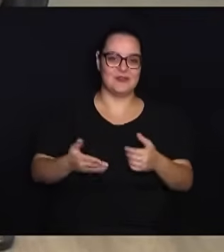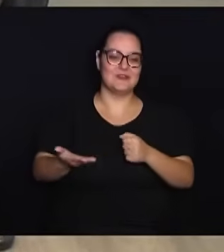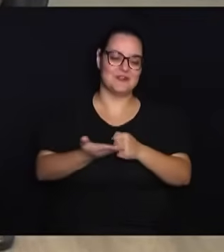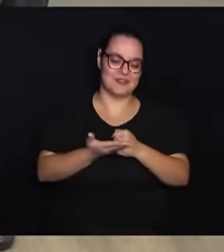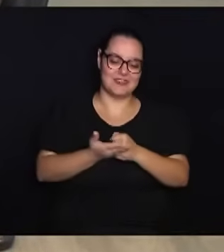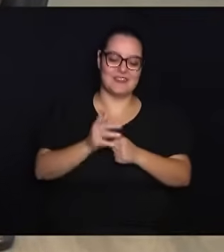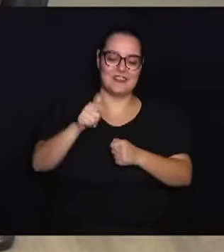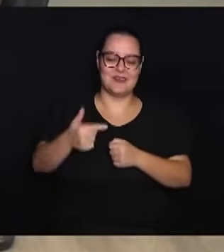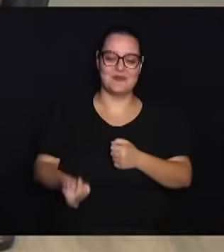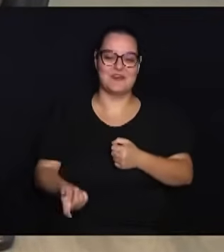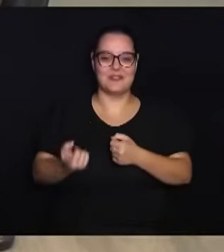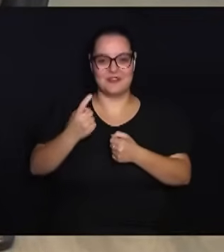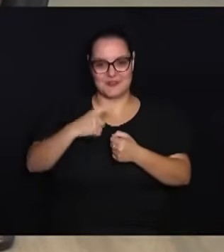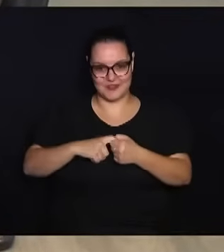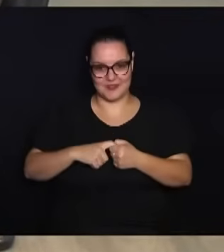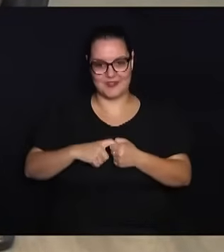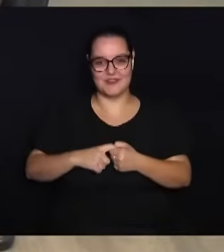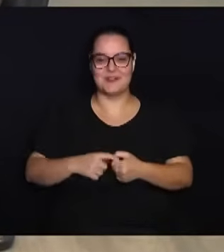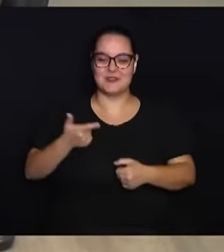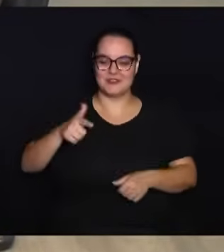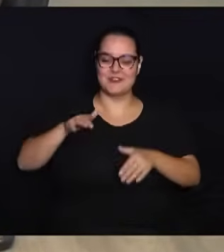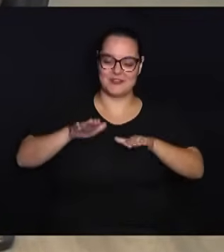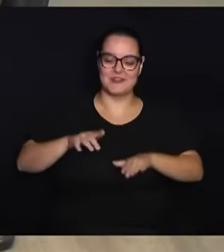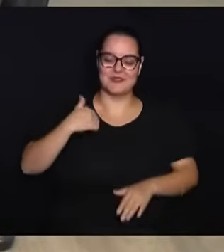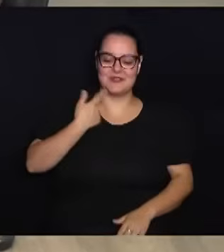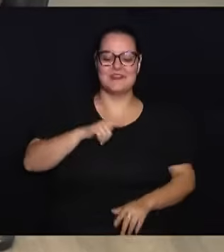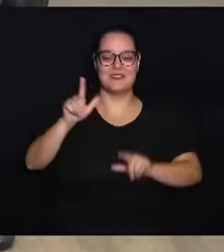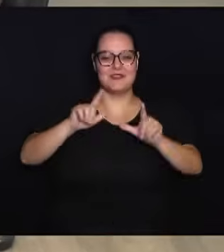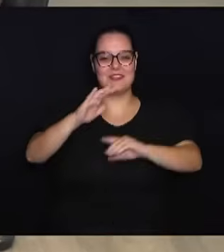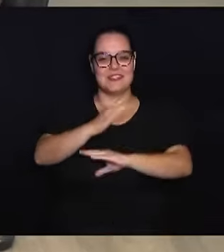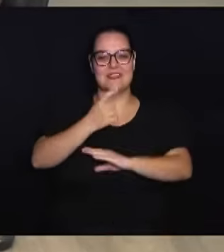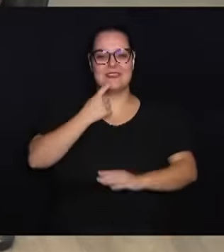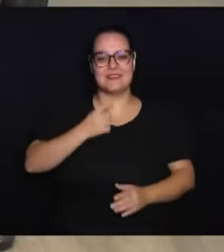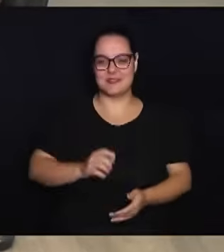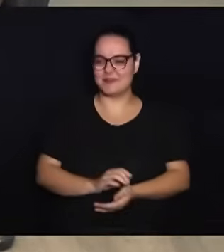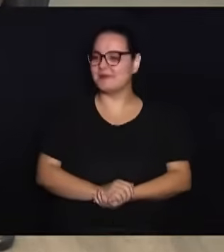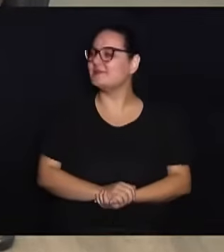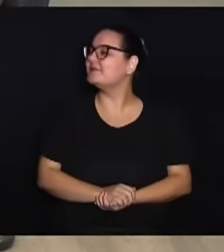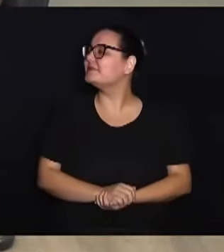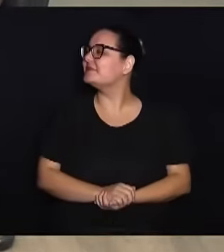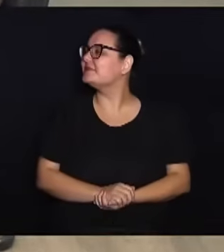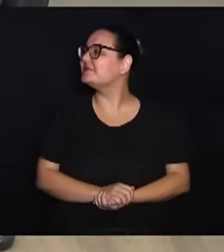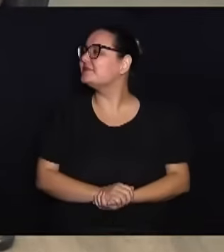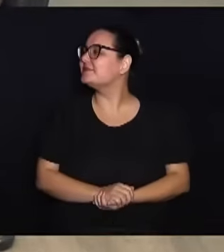intervalinho e depois a gente recomeça. Fique com a gente aqui na TV Câmara Campinas.